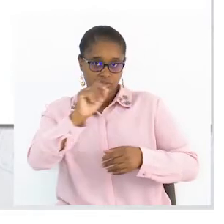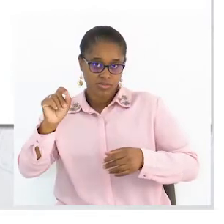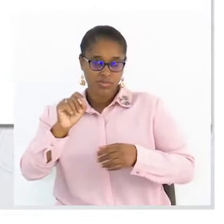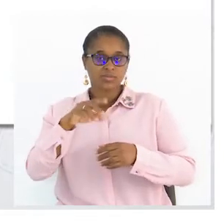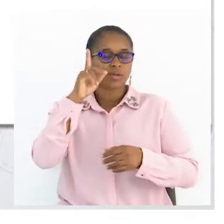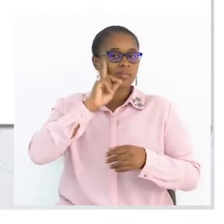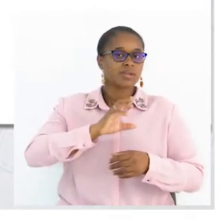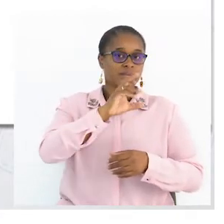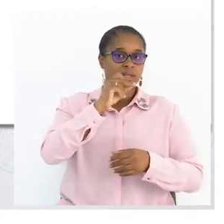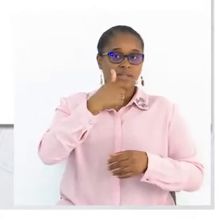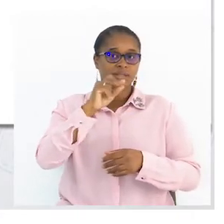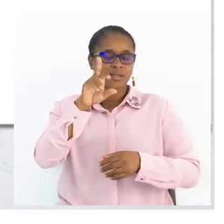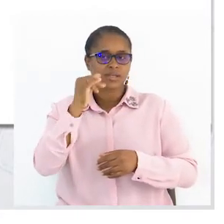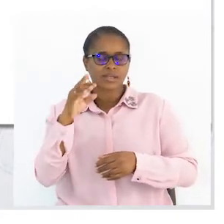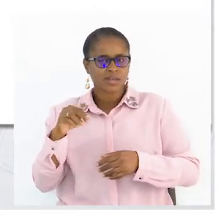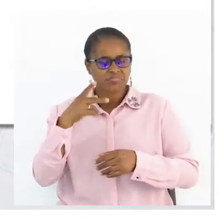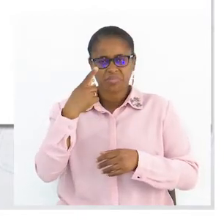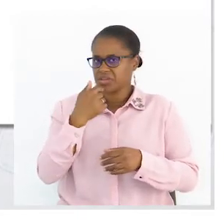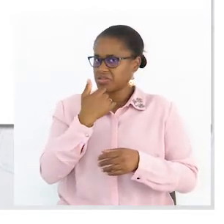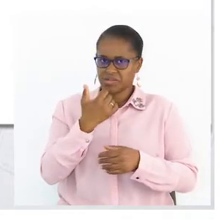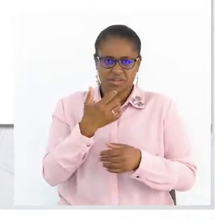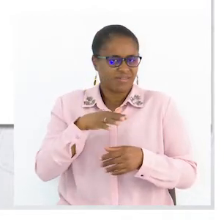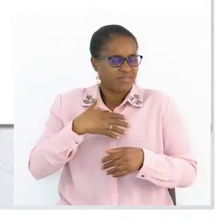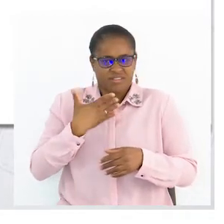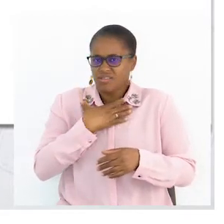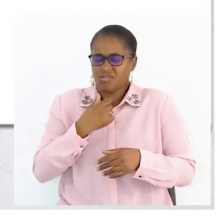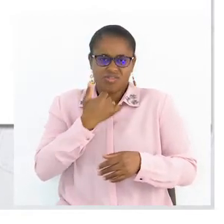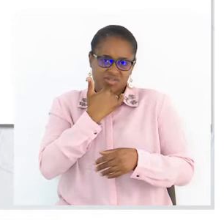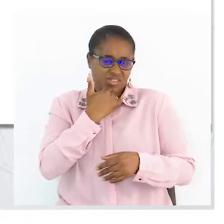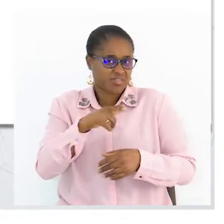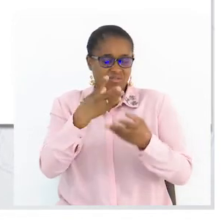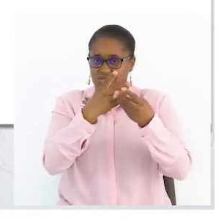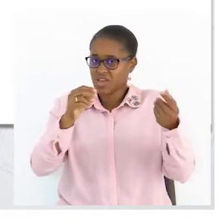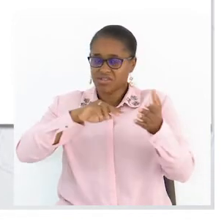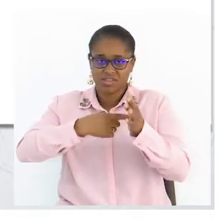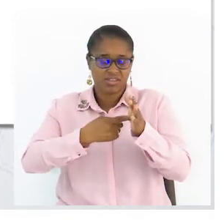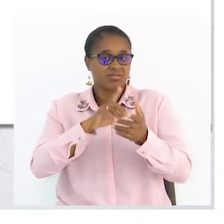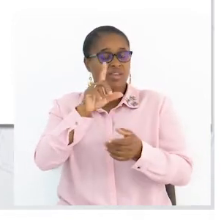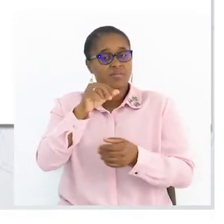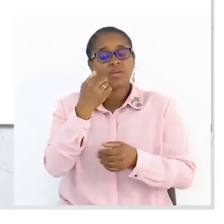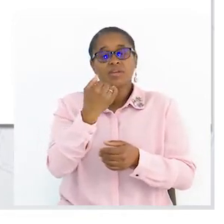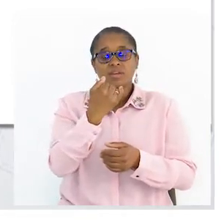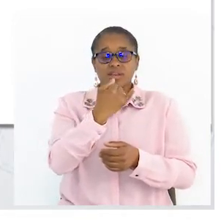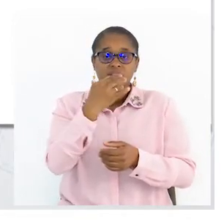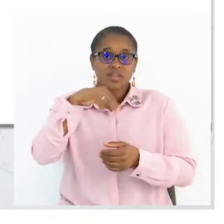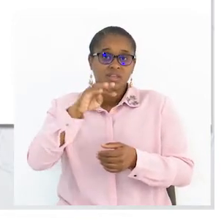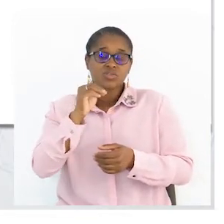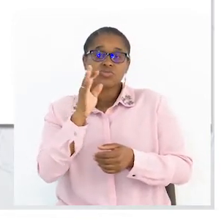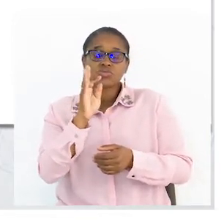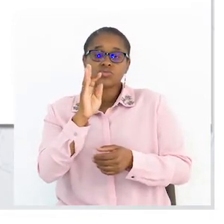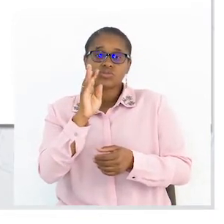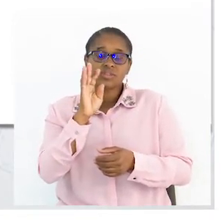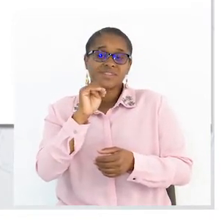o resultado da prova. Insatisfeita com o resultado da prova é também o nosso predicativo do sujeito.